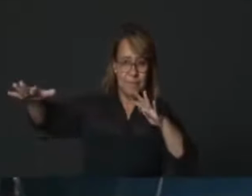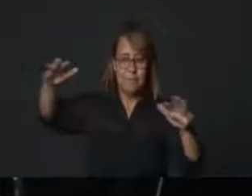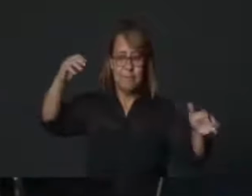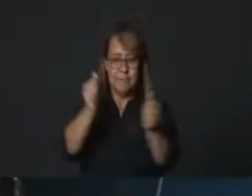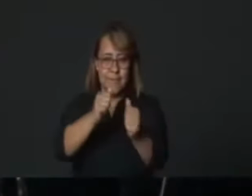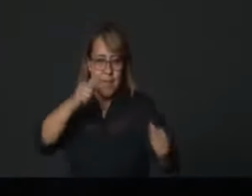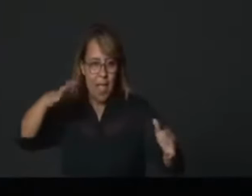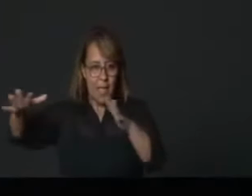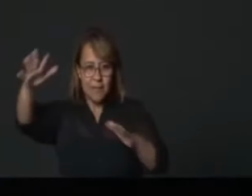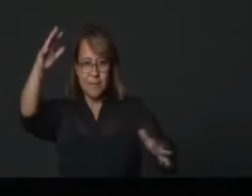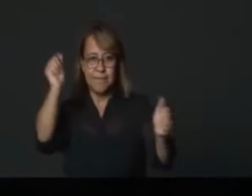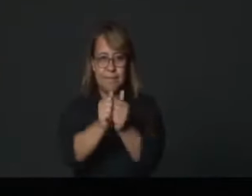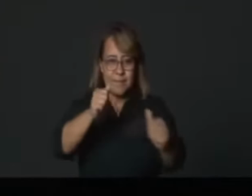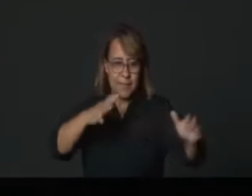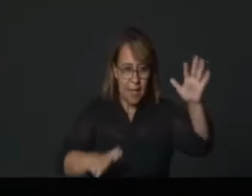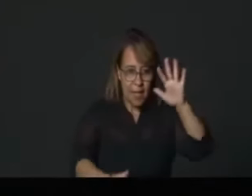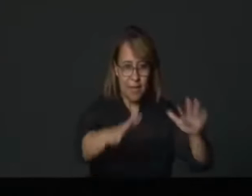no